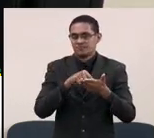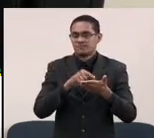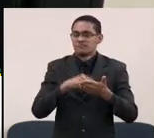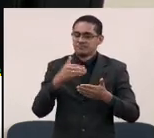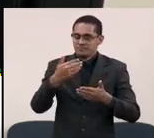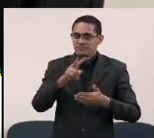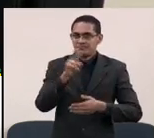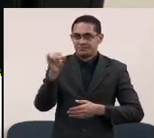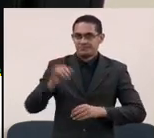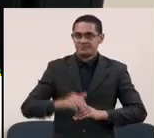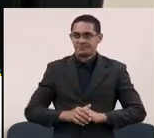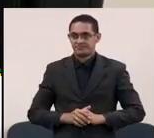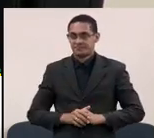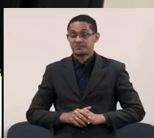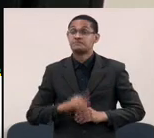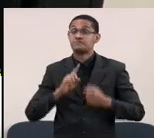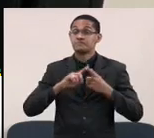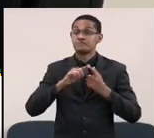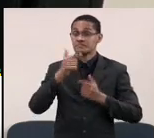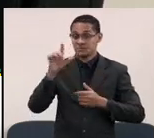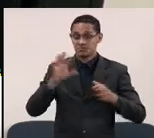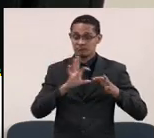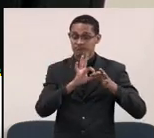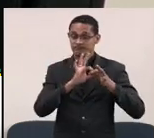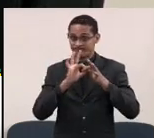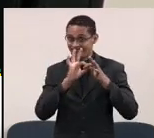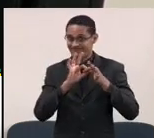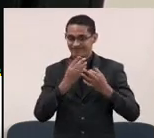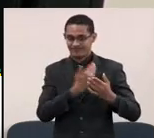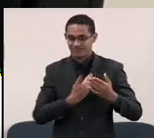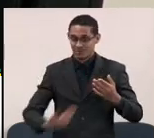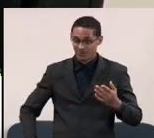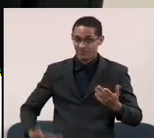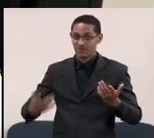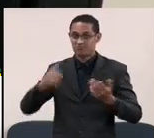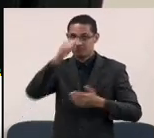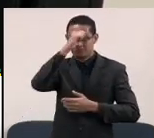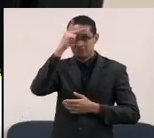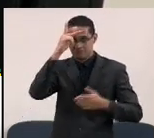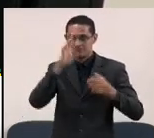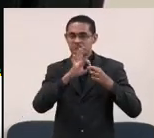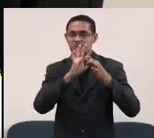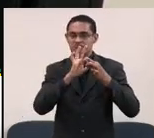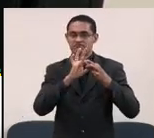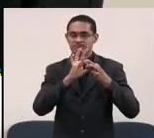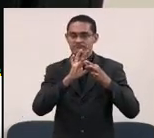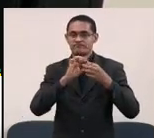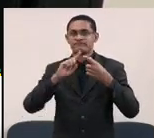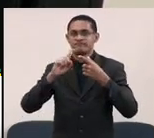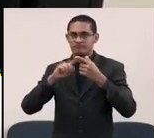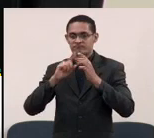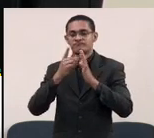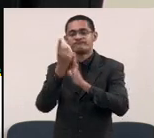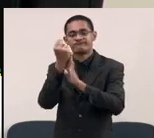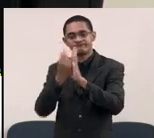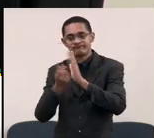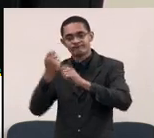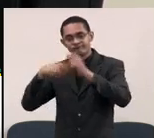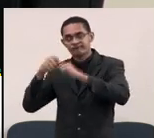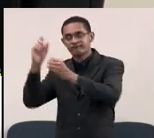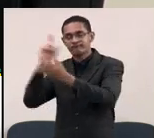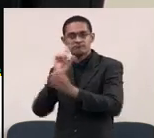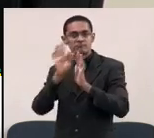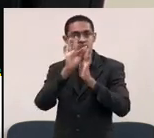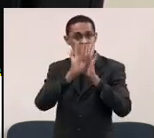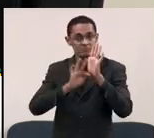Além da parceria entre prefeitura e governo, licitação de recursos federais que a